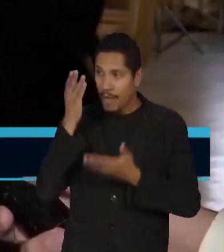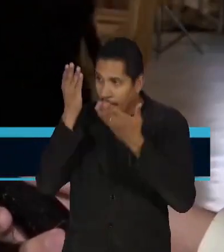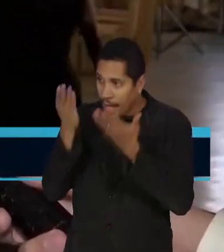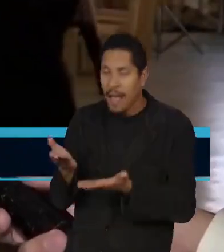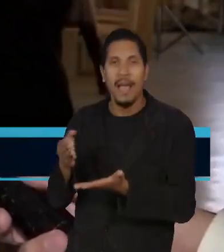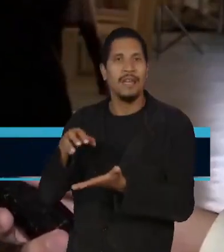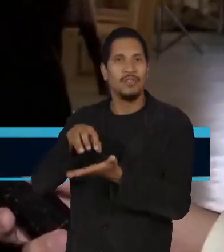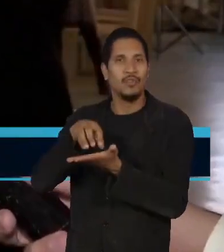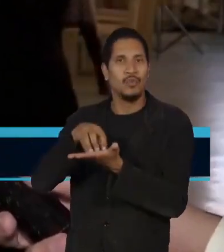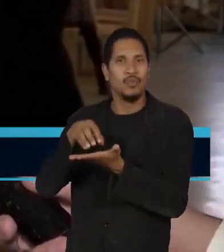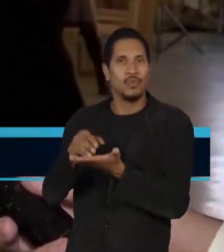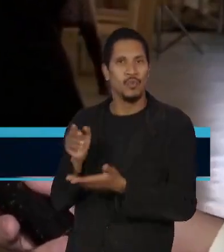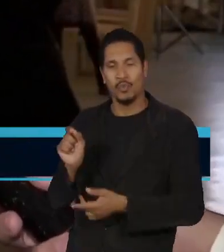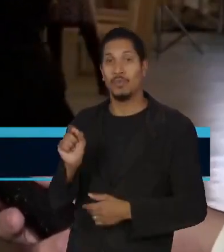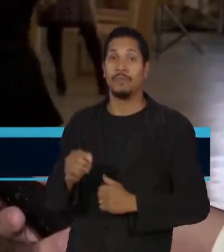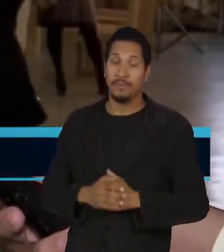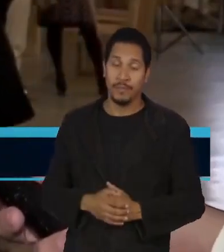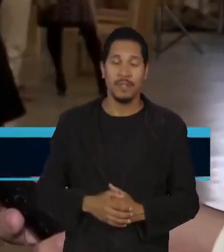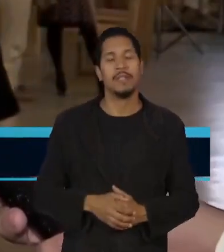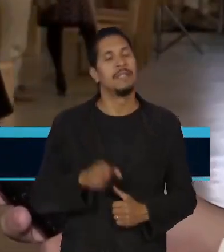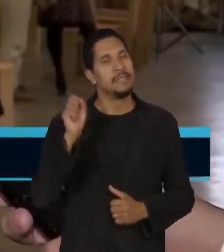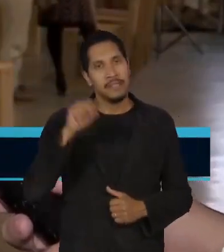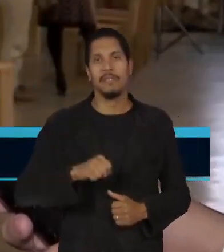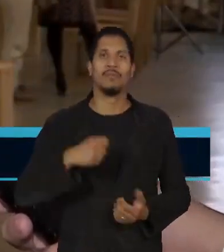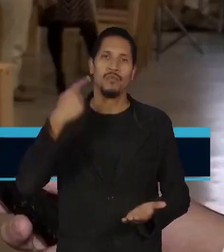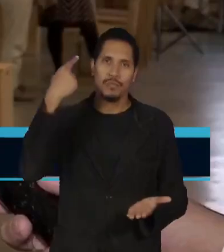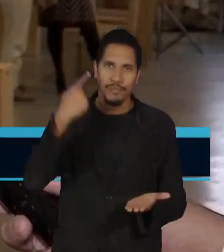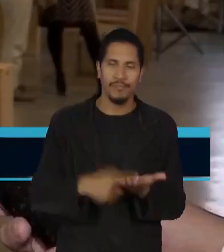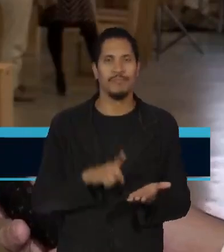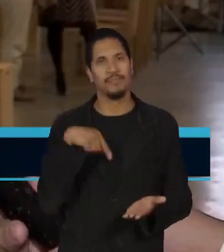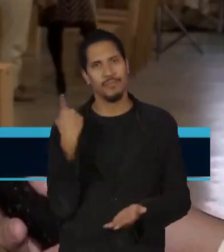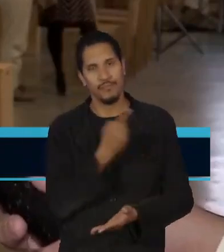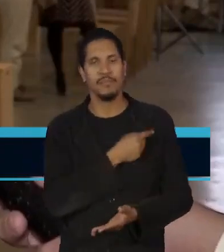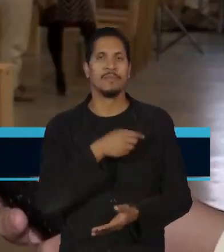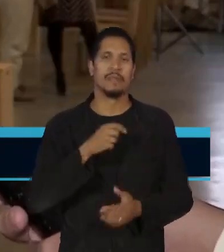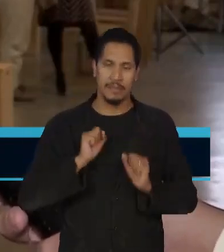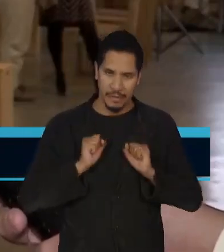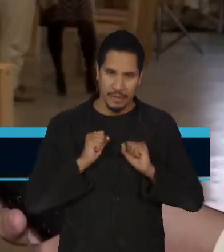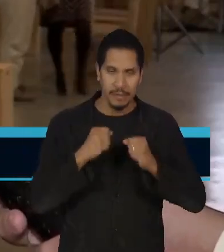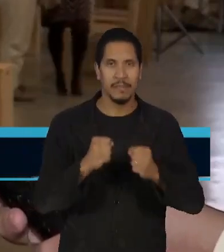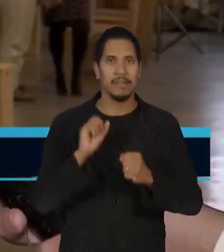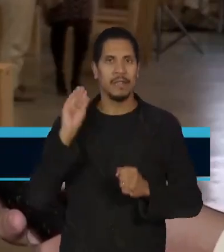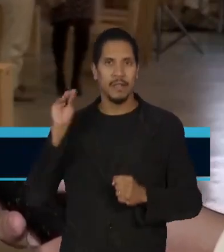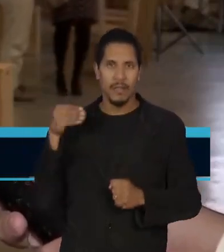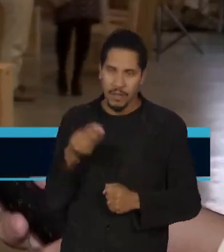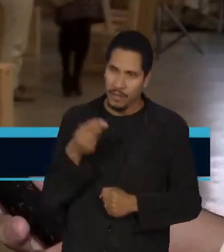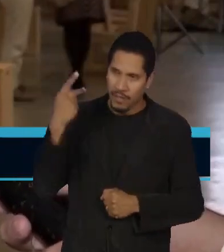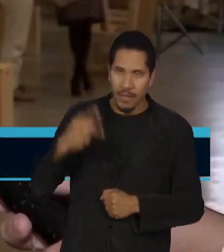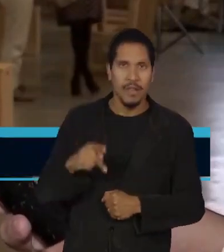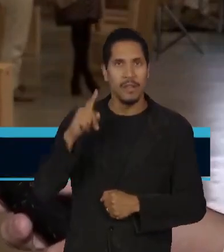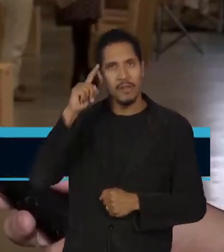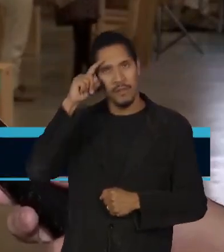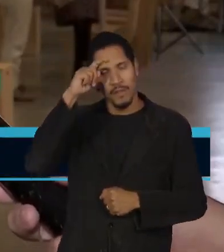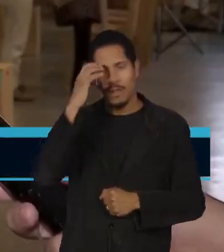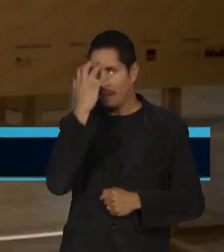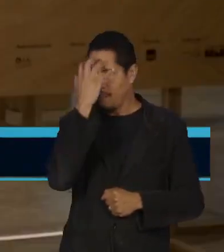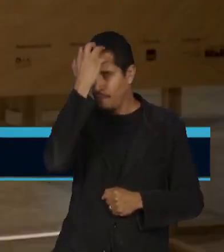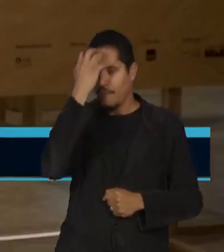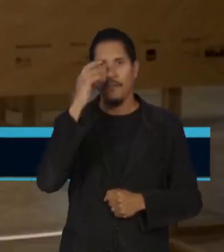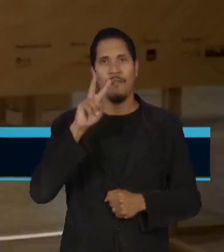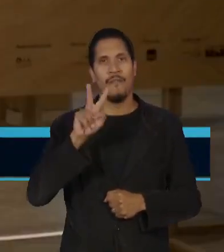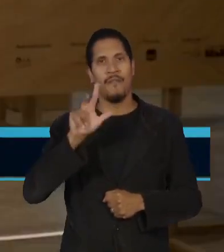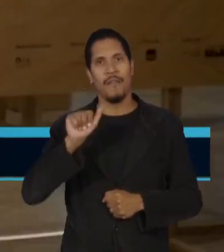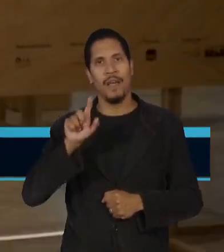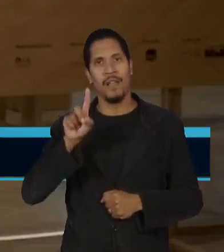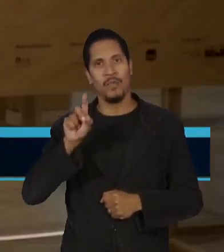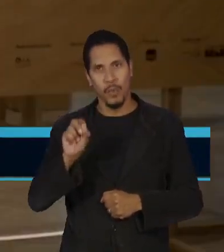Instituto e reafirmar o nosso compromisso de defender a luta e o legado de Vlado e a luta em defesa da democracia. E